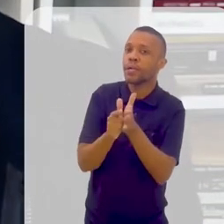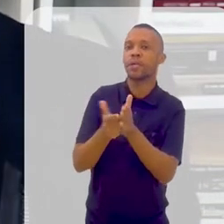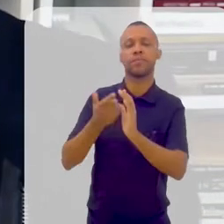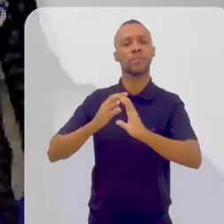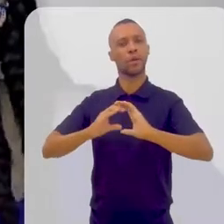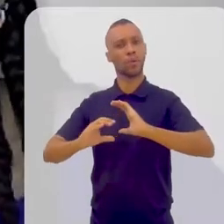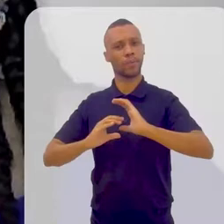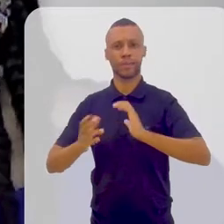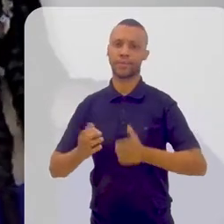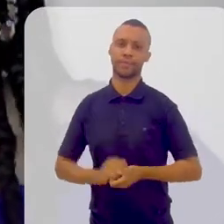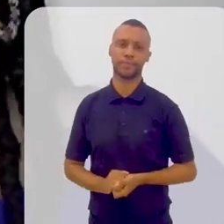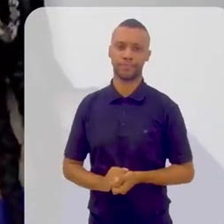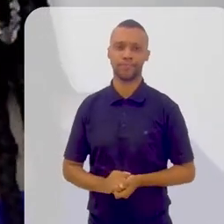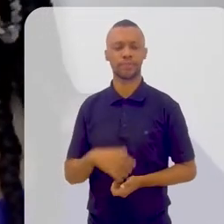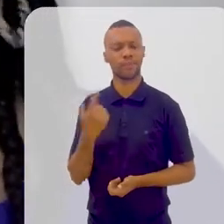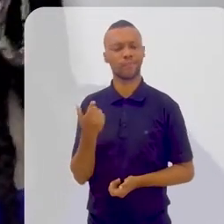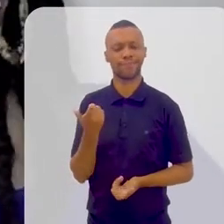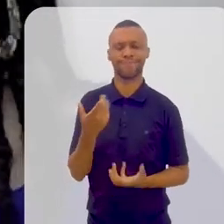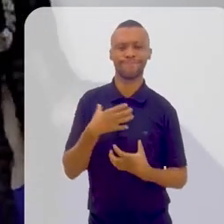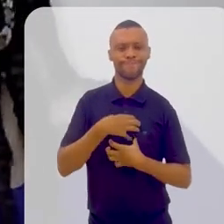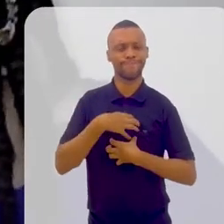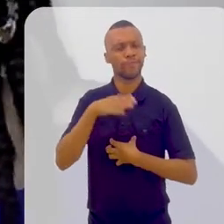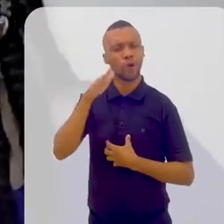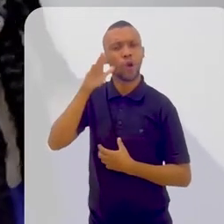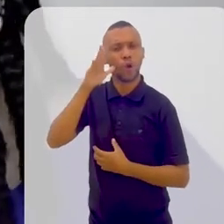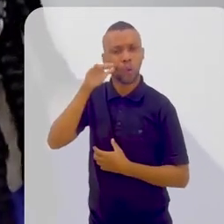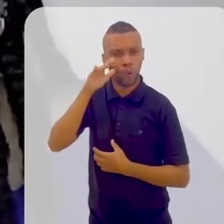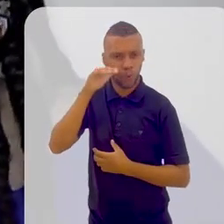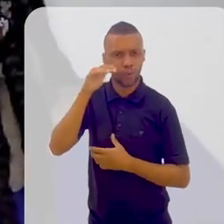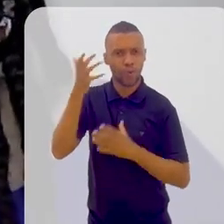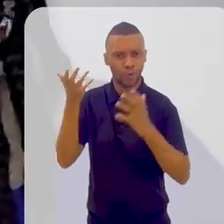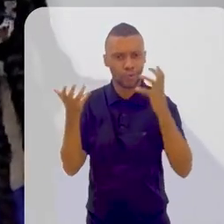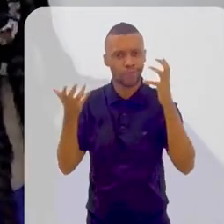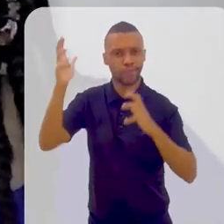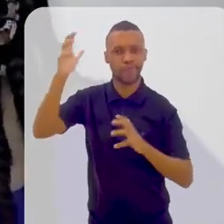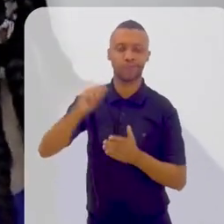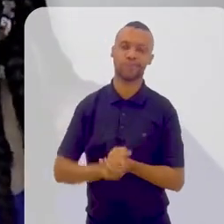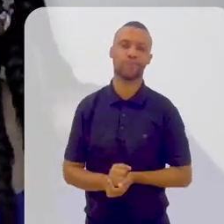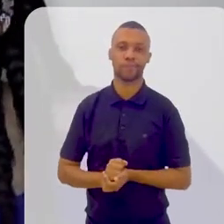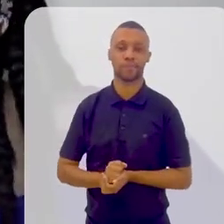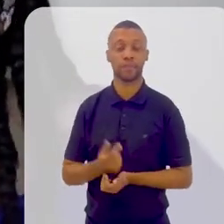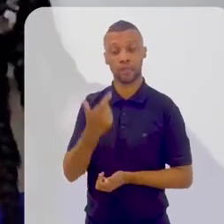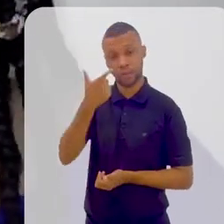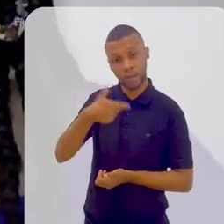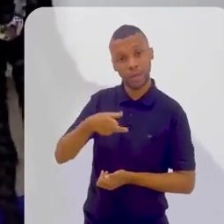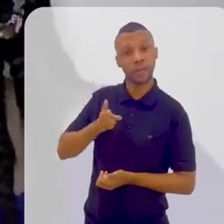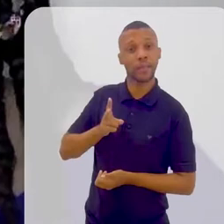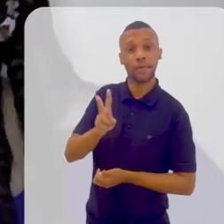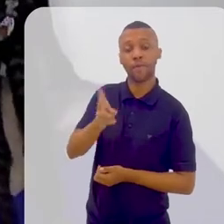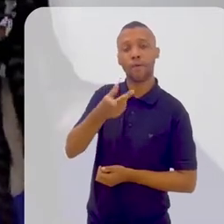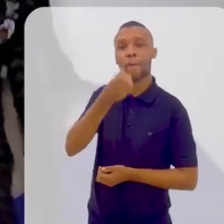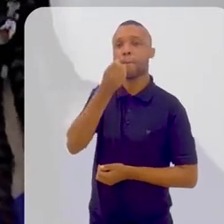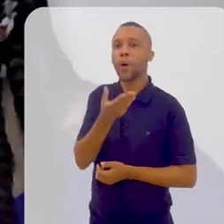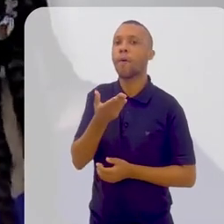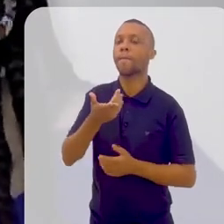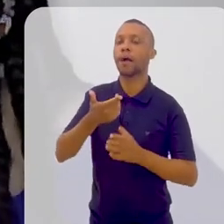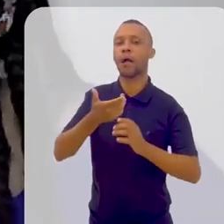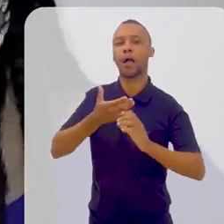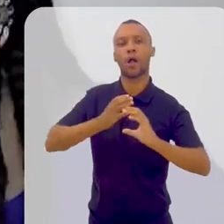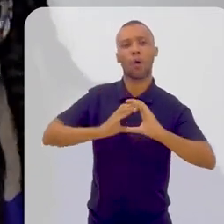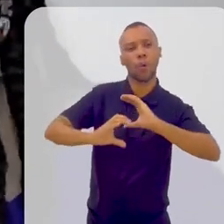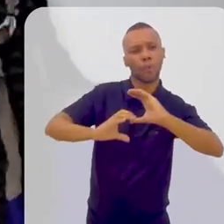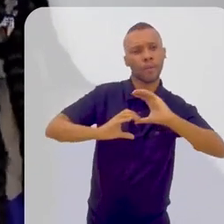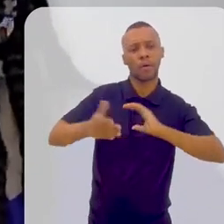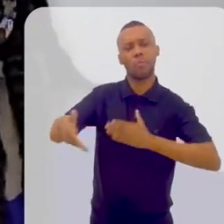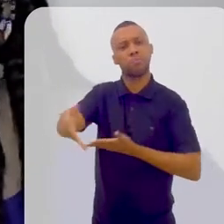jornalismo? nada. Foi um fato curioso. Eu sempre fui boa comunicadora e eu sempre fui muito boa